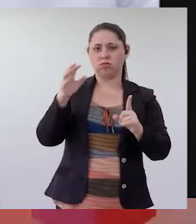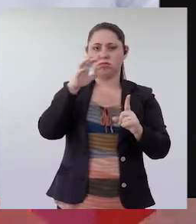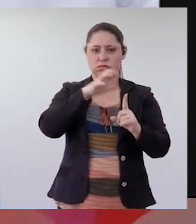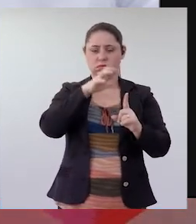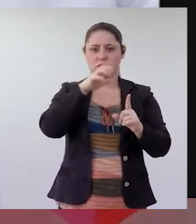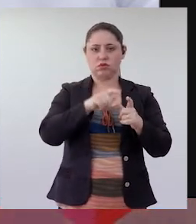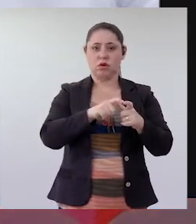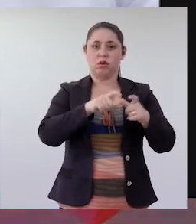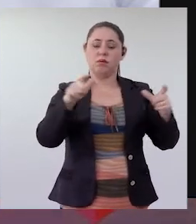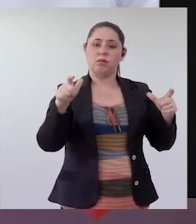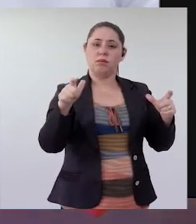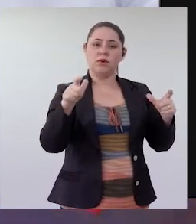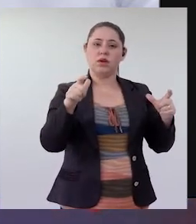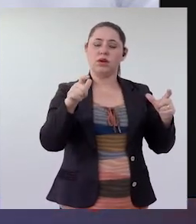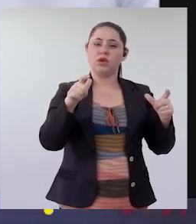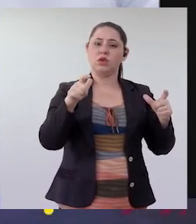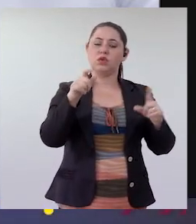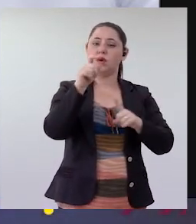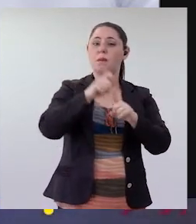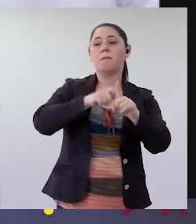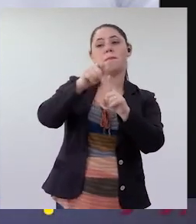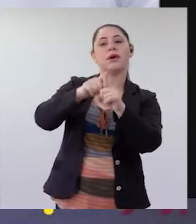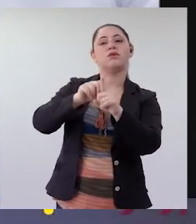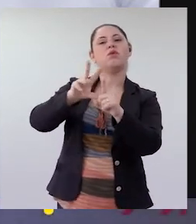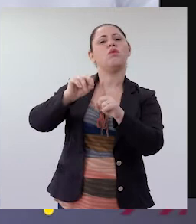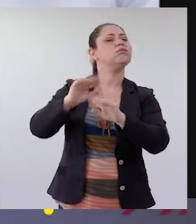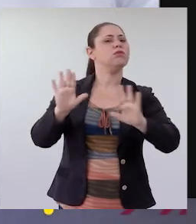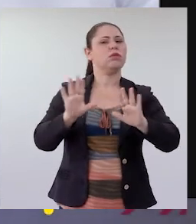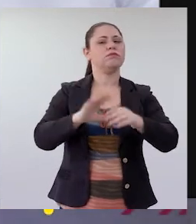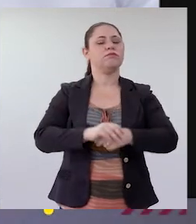aí, de repente, de aumento em relação aos meses ou não?